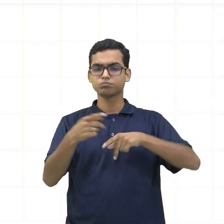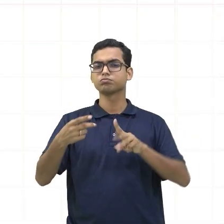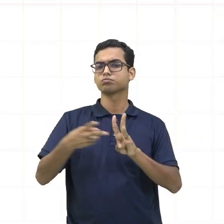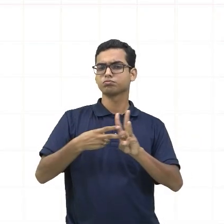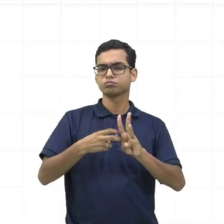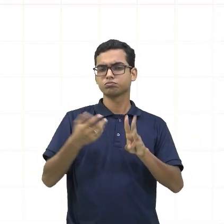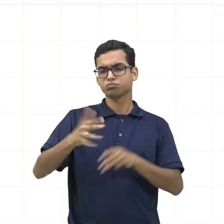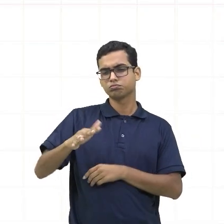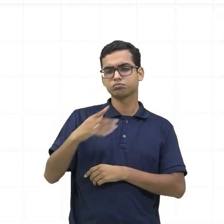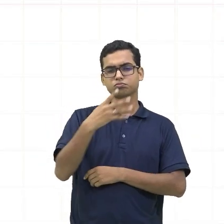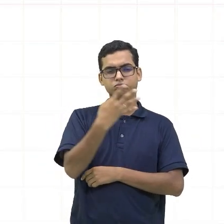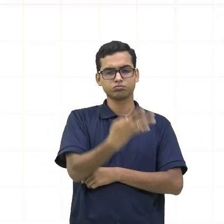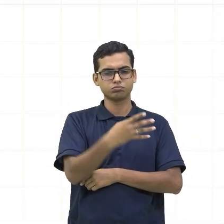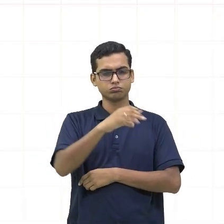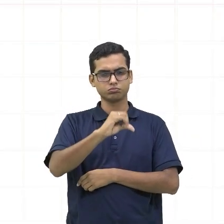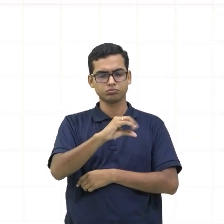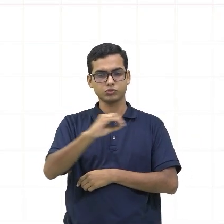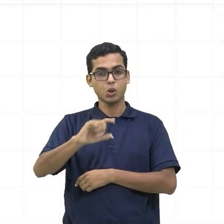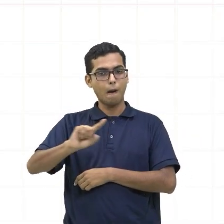torno de